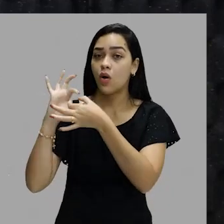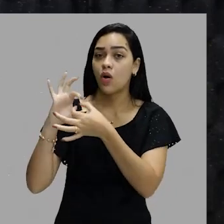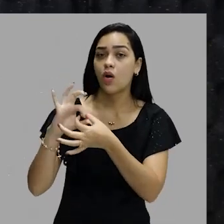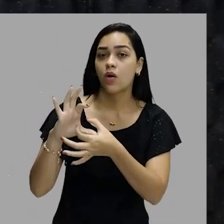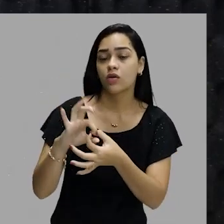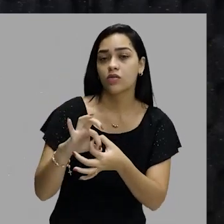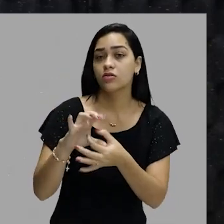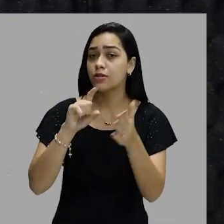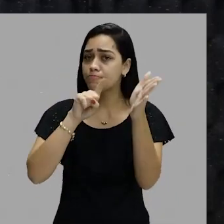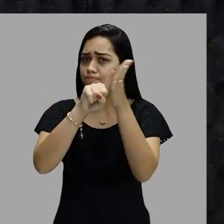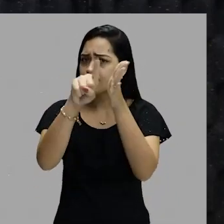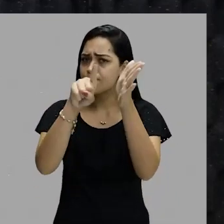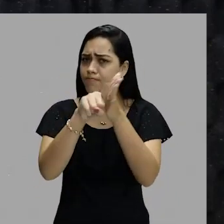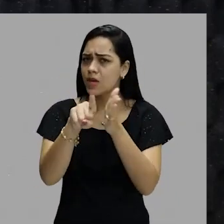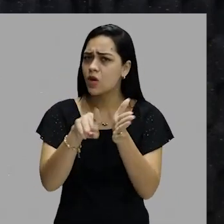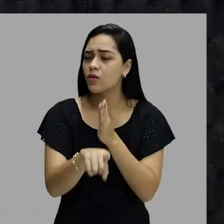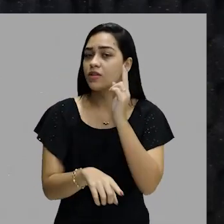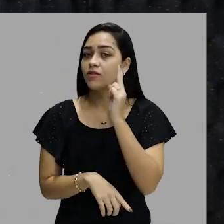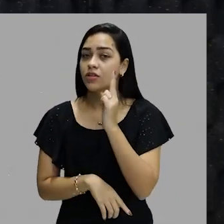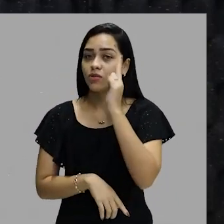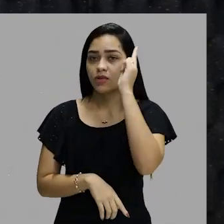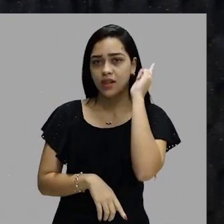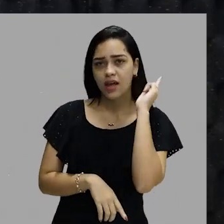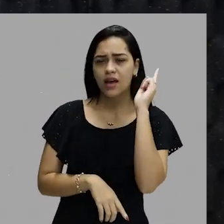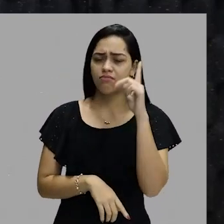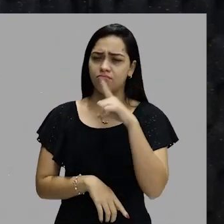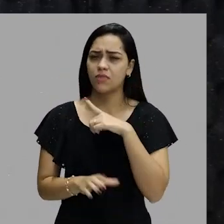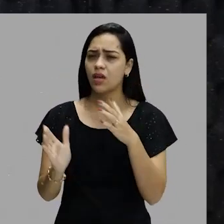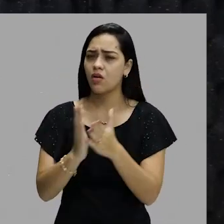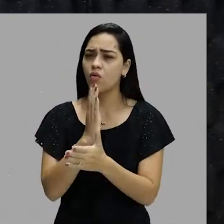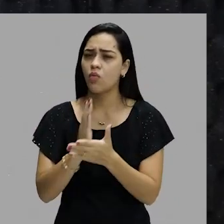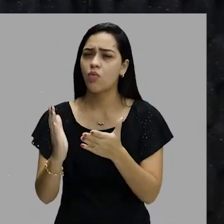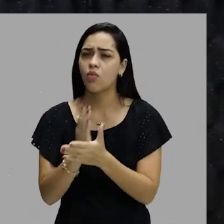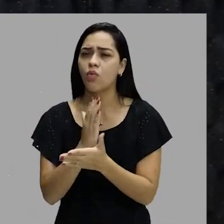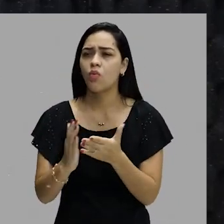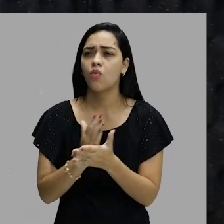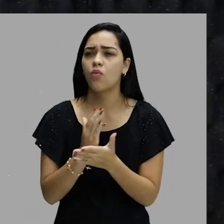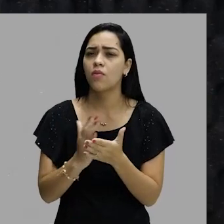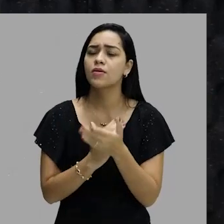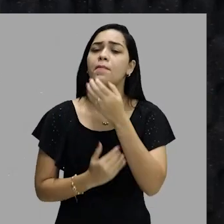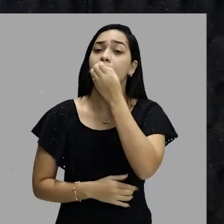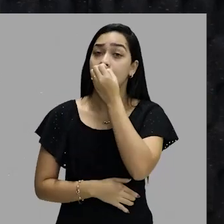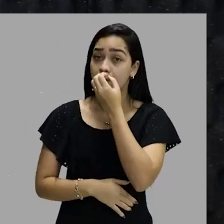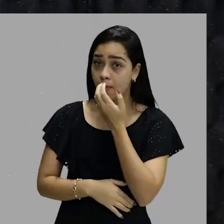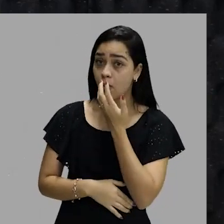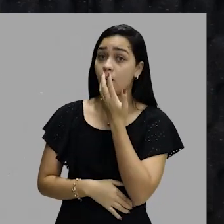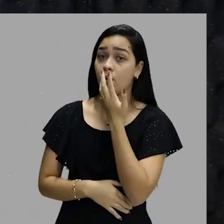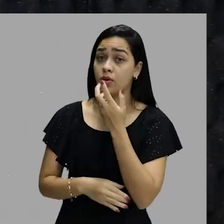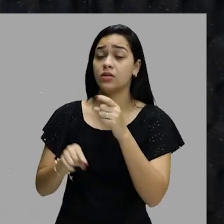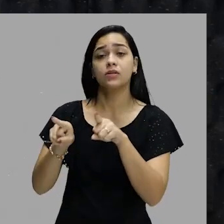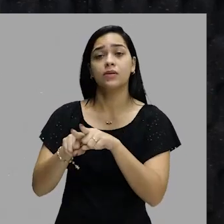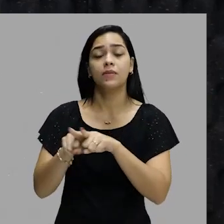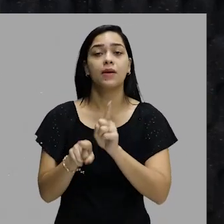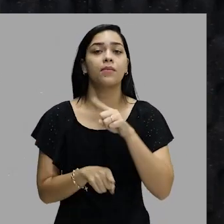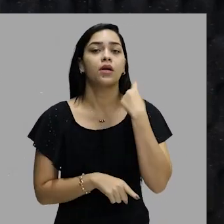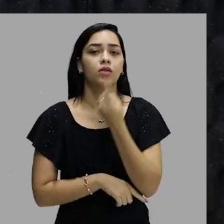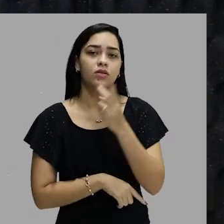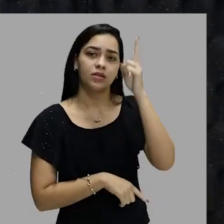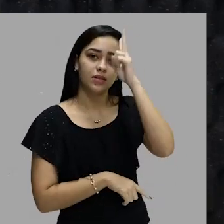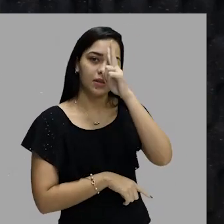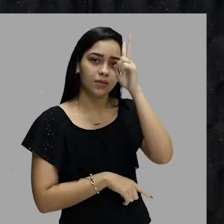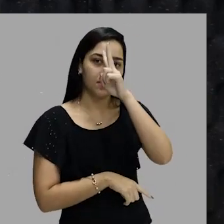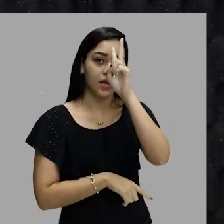em questões de vestibular, tá? Eu trouxe algumas bem interessantes, para nós